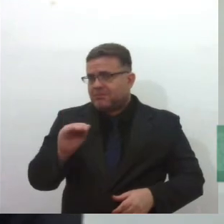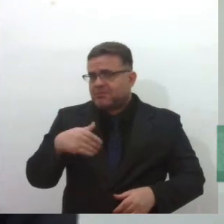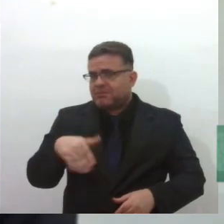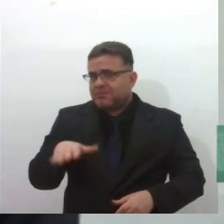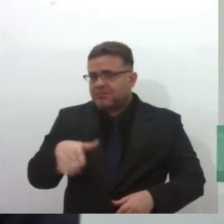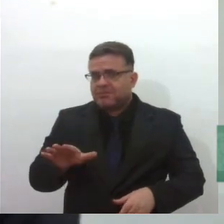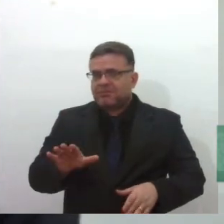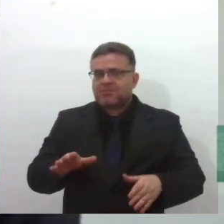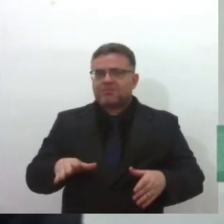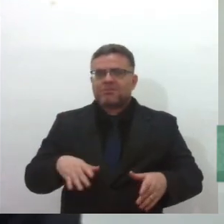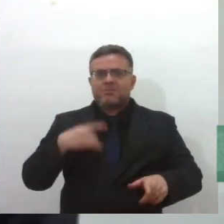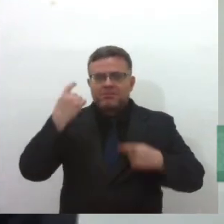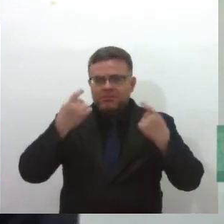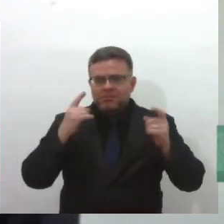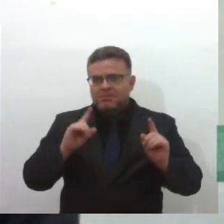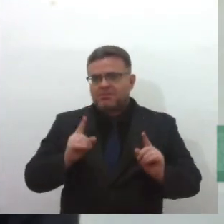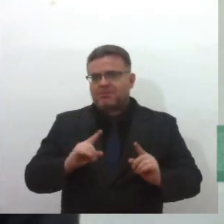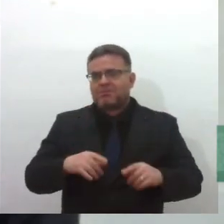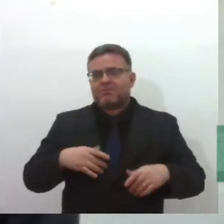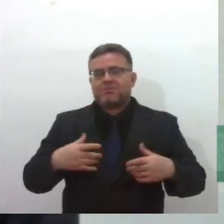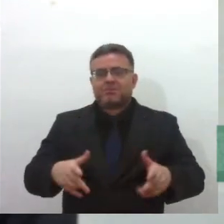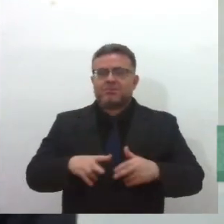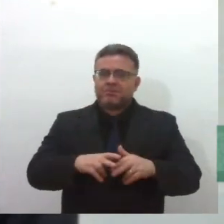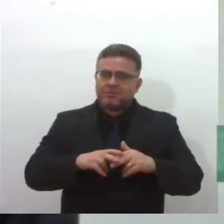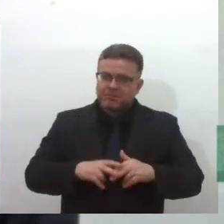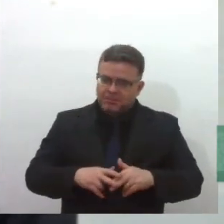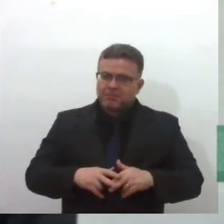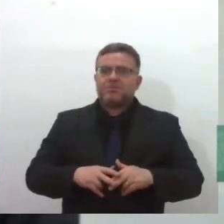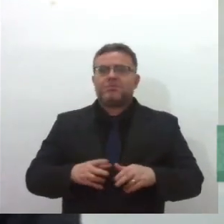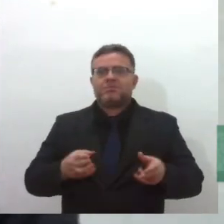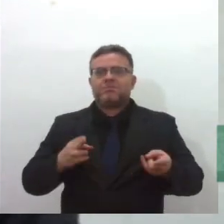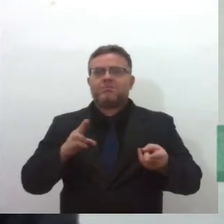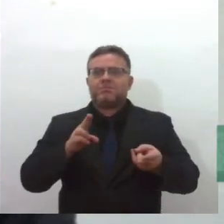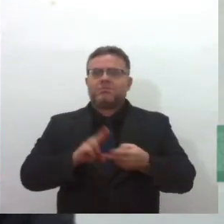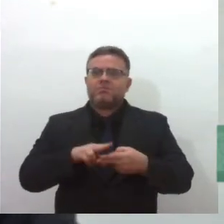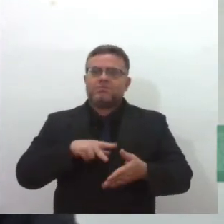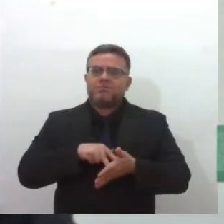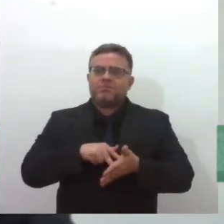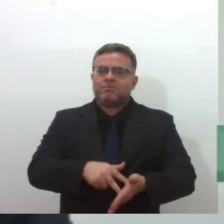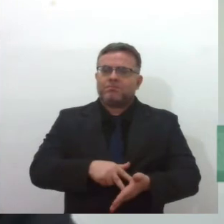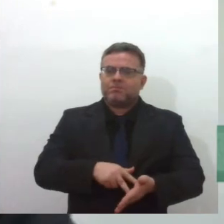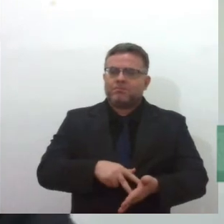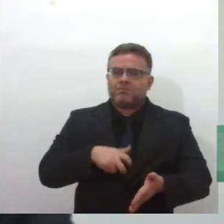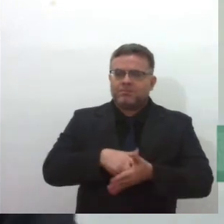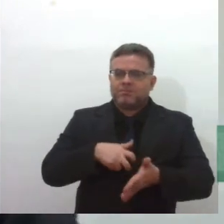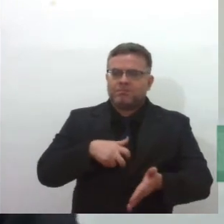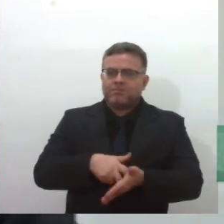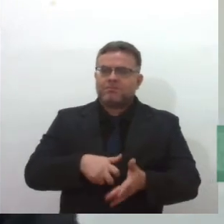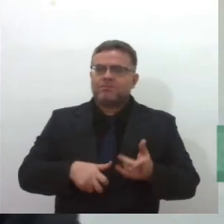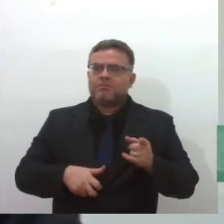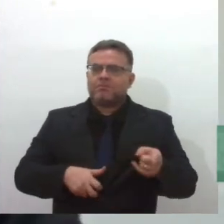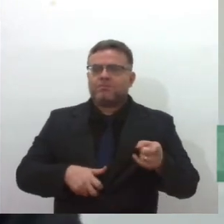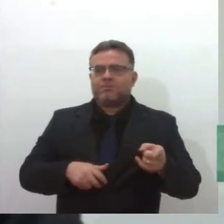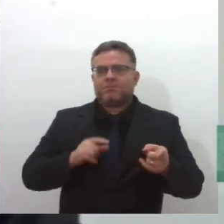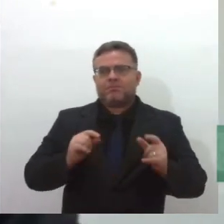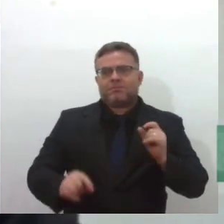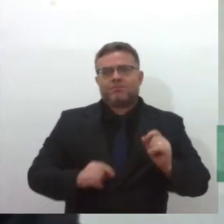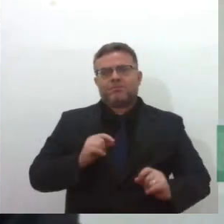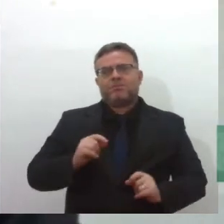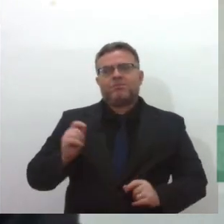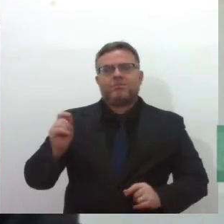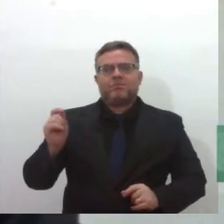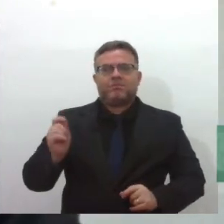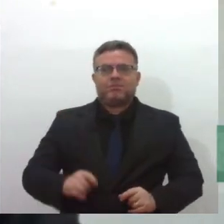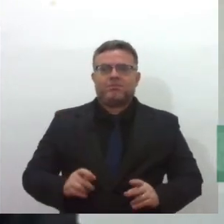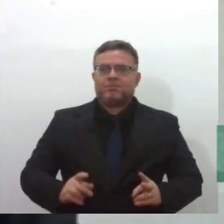crime hediondo é importante, mas é importante que a gente dê uma resposta firme e dura para aqueles que são autores de tais crimes, e que eles